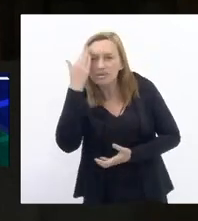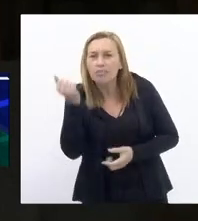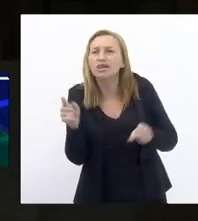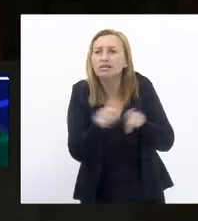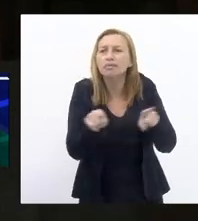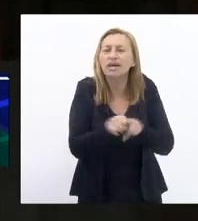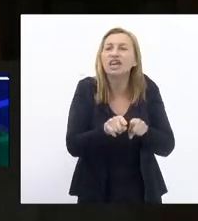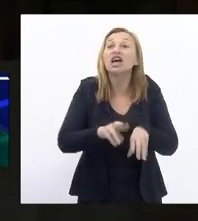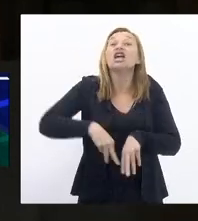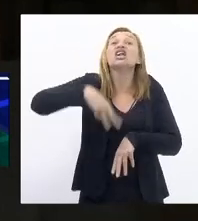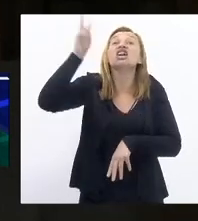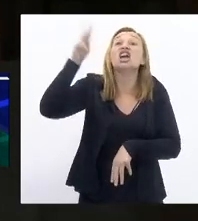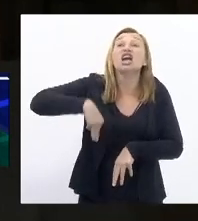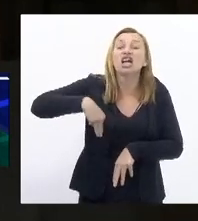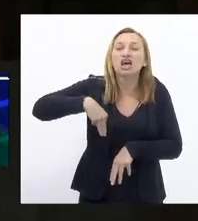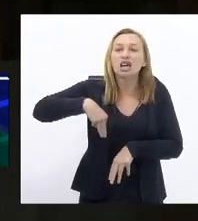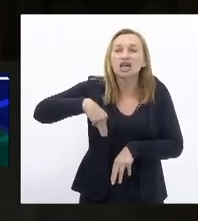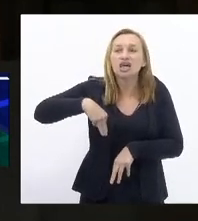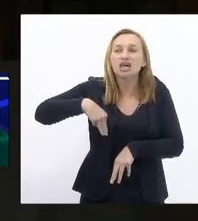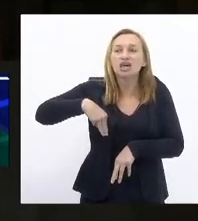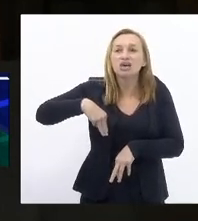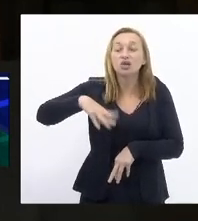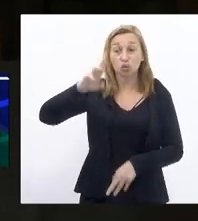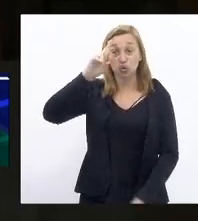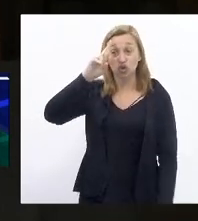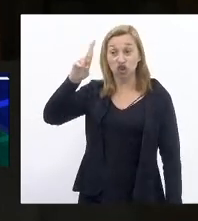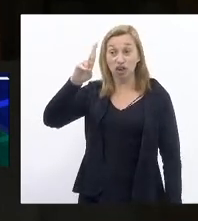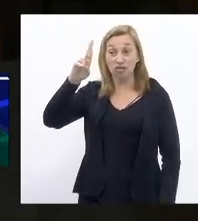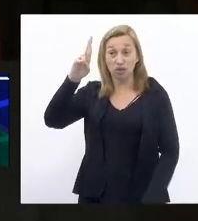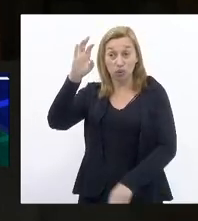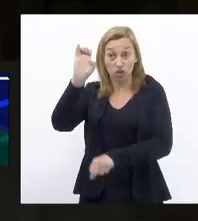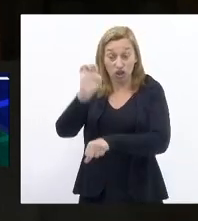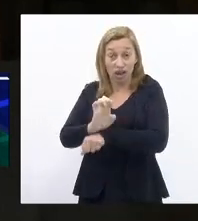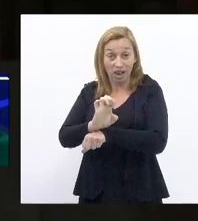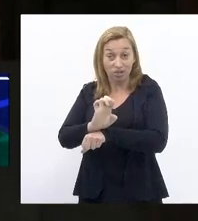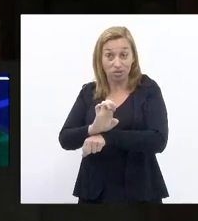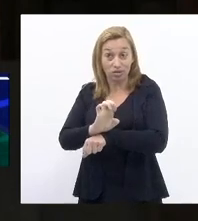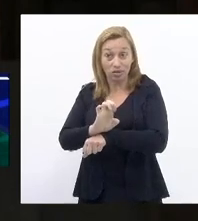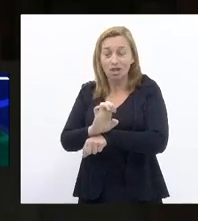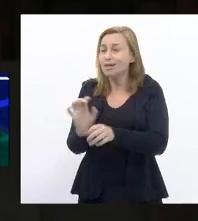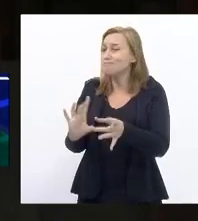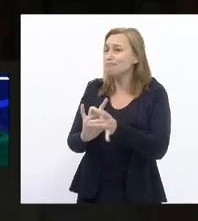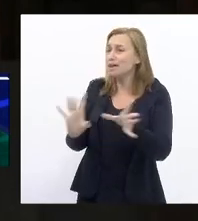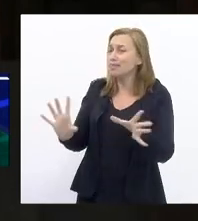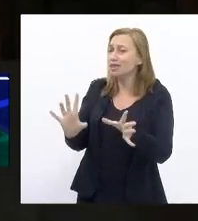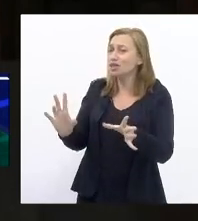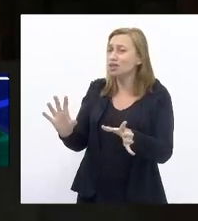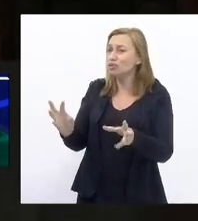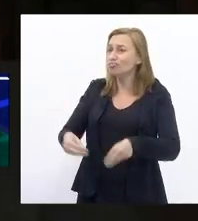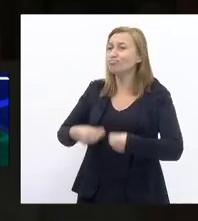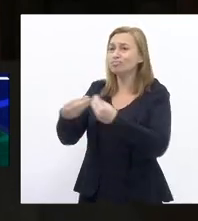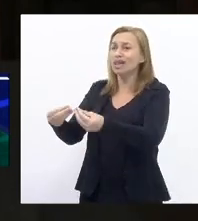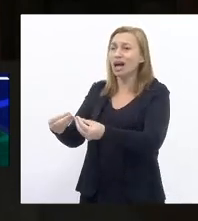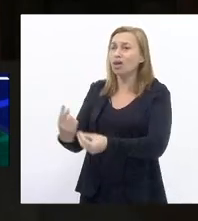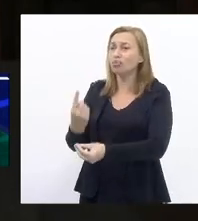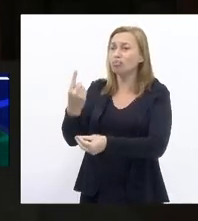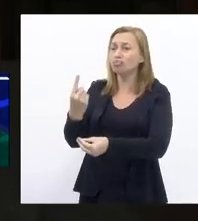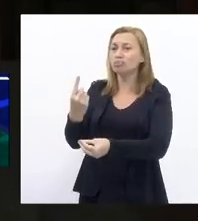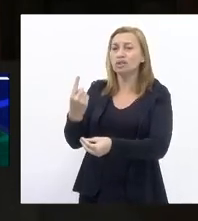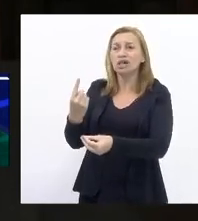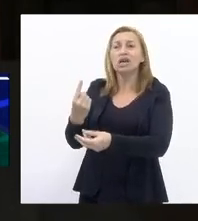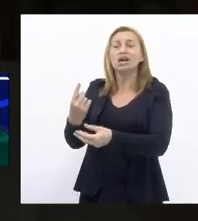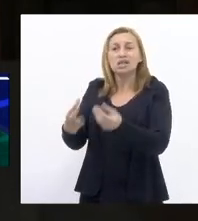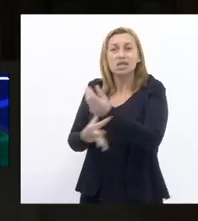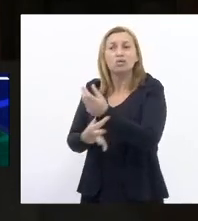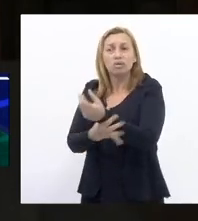também quem foi a autoridade do Estado que permitiu que isso acontecesse. Por quê? Se a